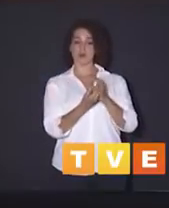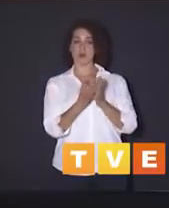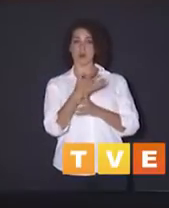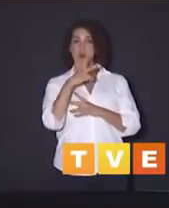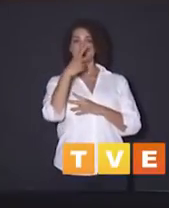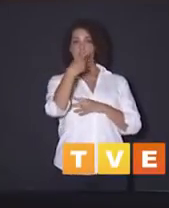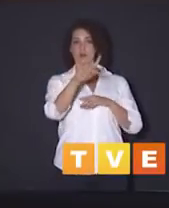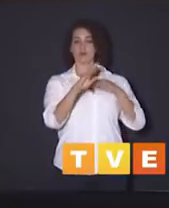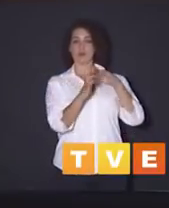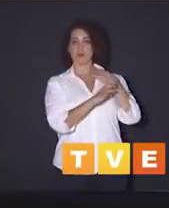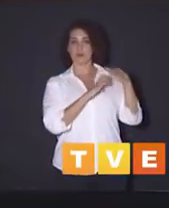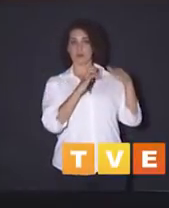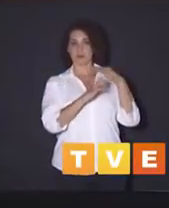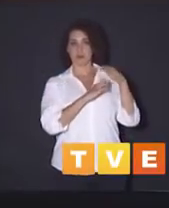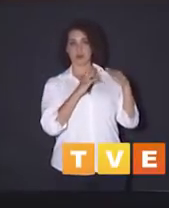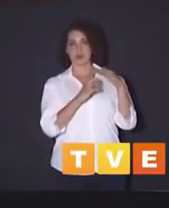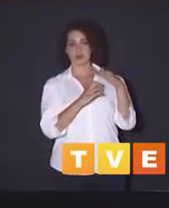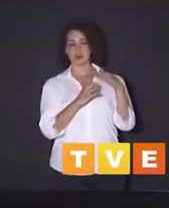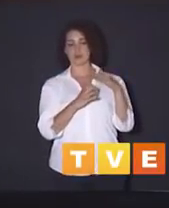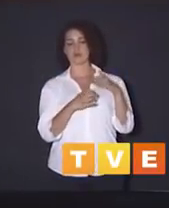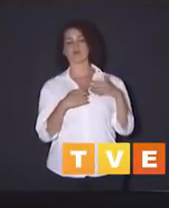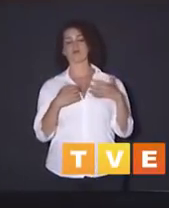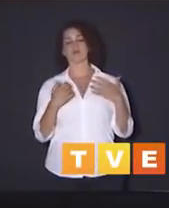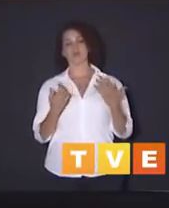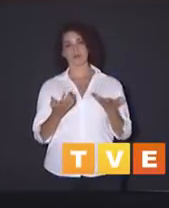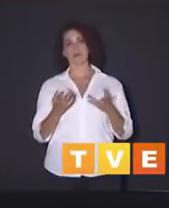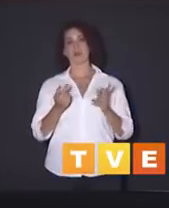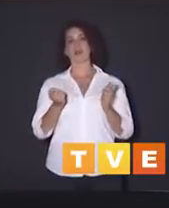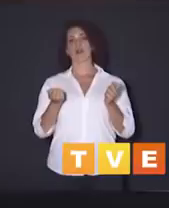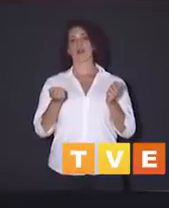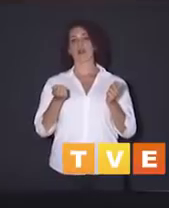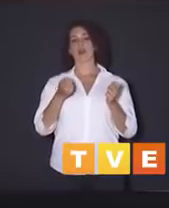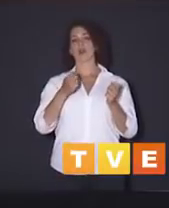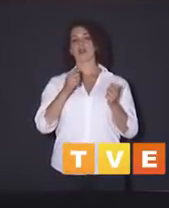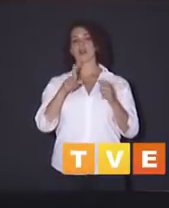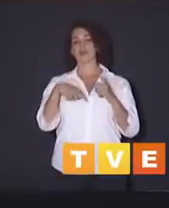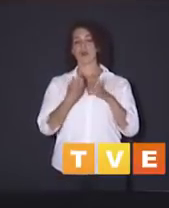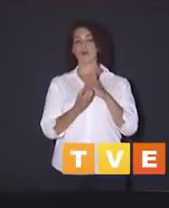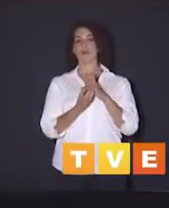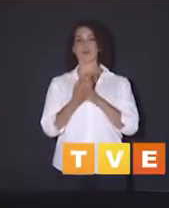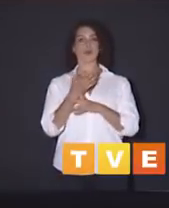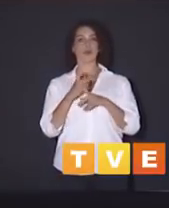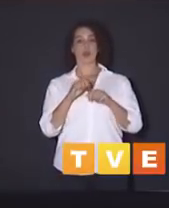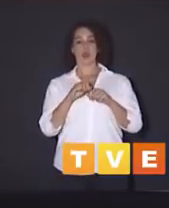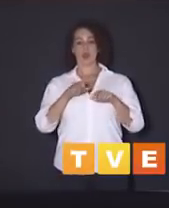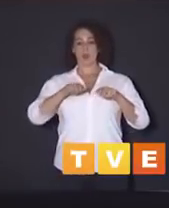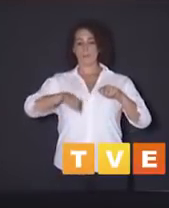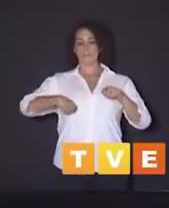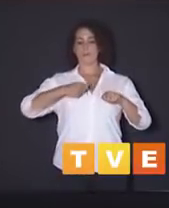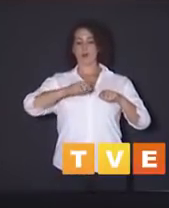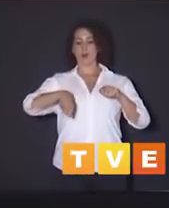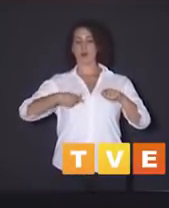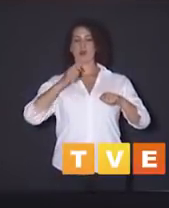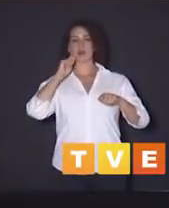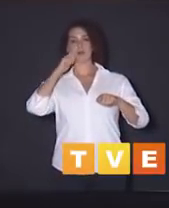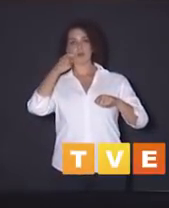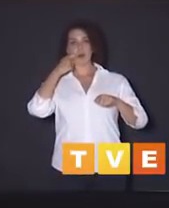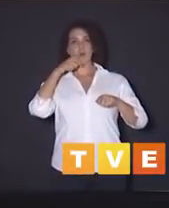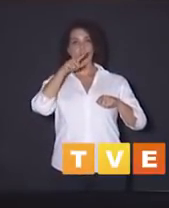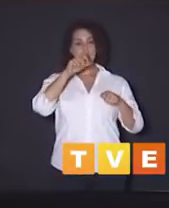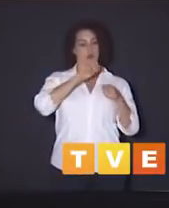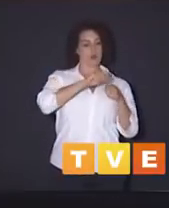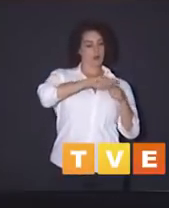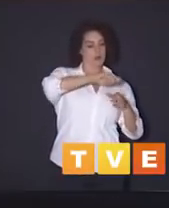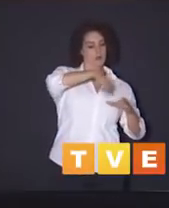pão para vender pão de bicicleta já que para comprar um pão entre entre o